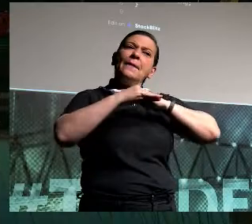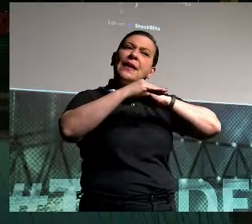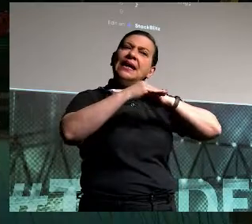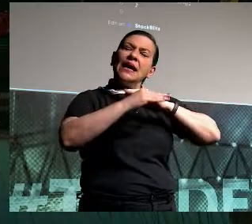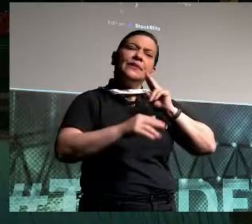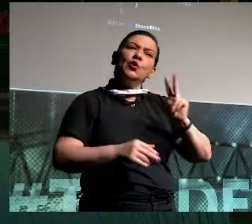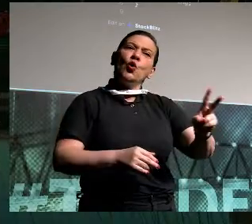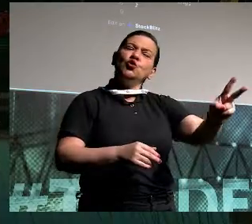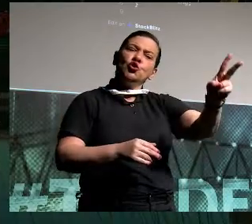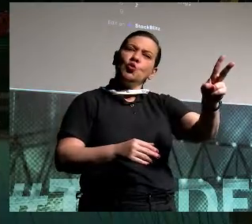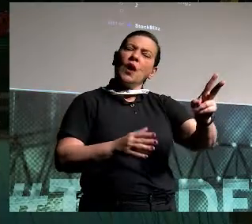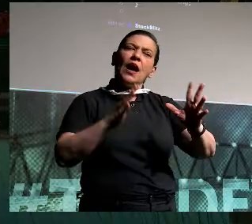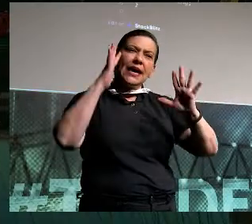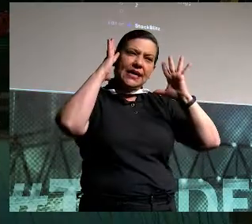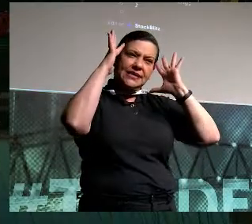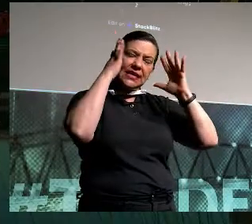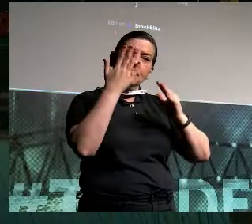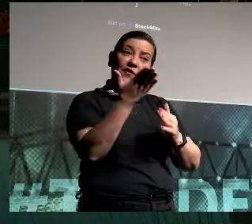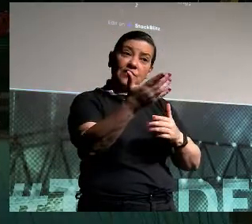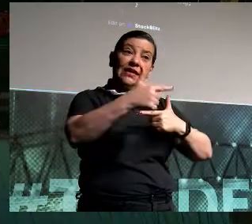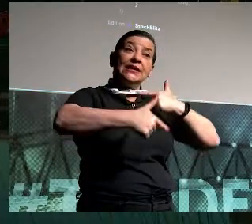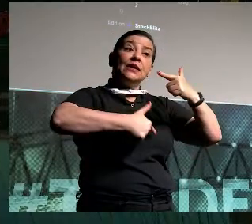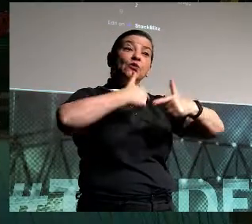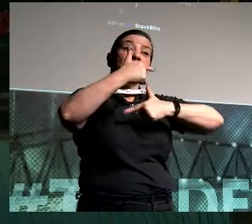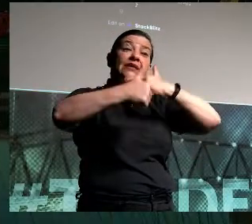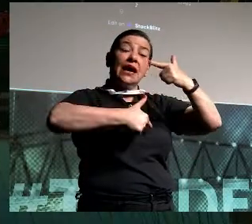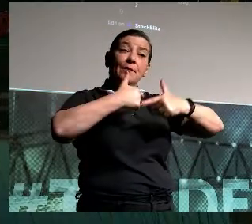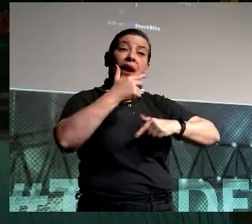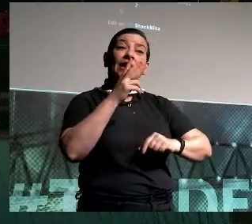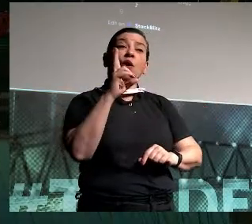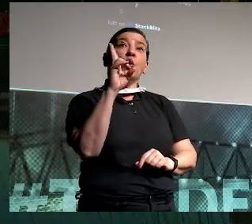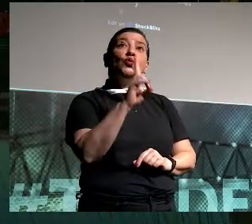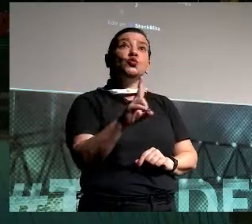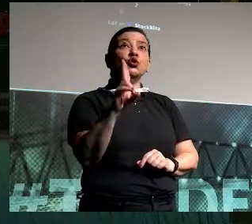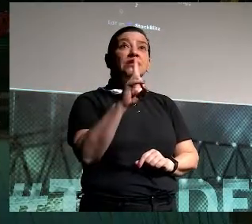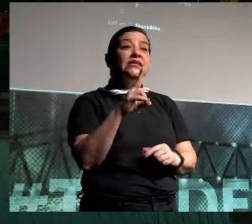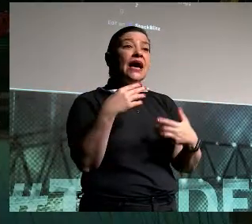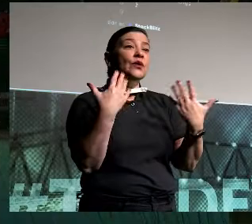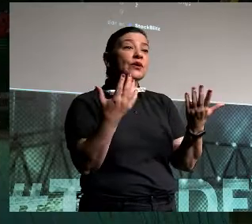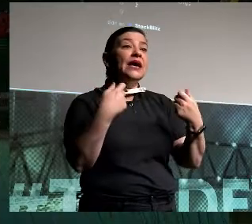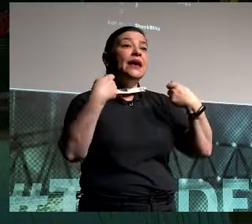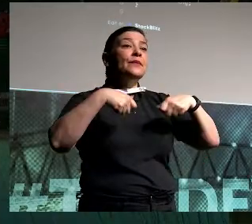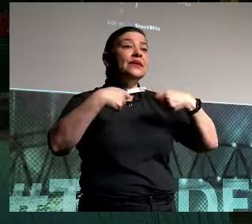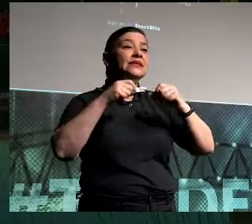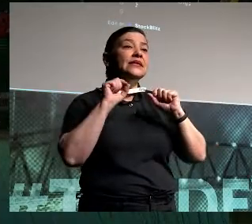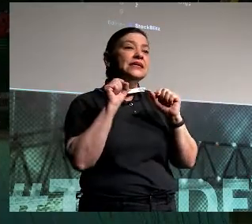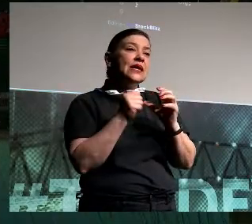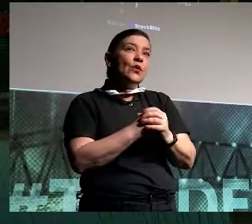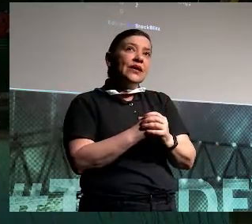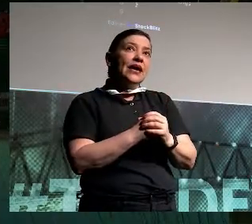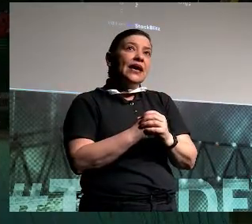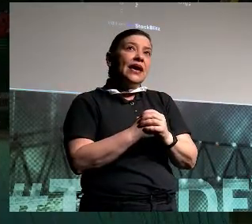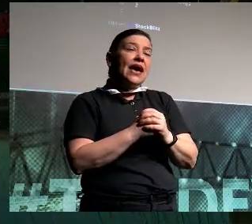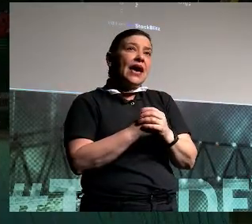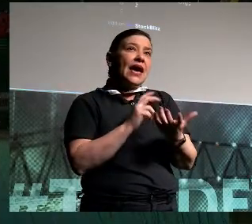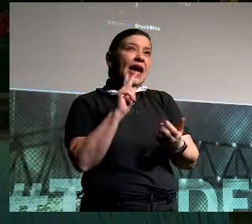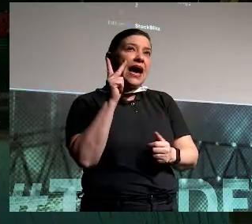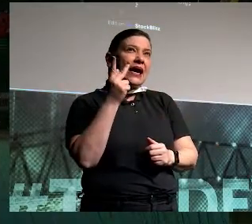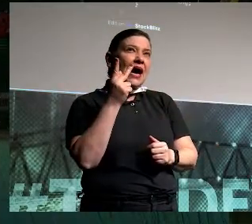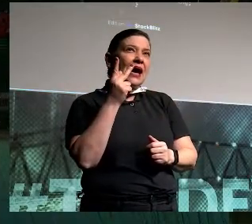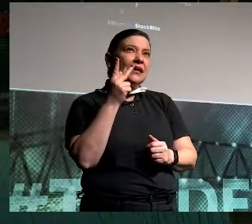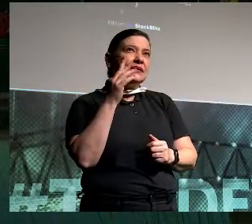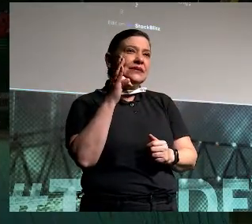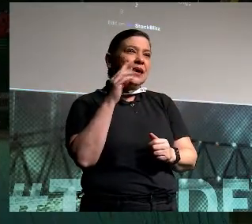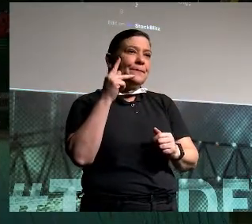Né? Imagina que você tem um serviço que ele é um utilitário para fazer requisições HTTP no seu projeto. E daí você fala, olha, eu tenho um